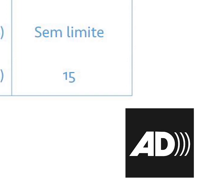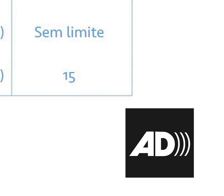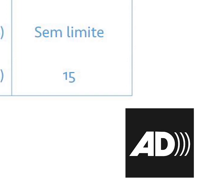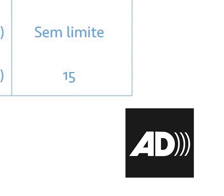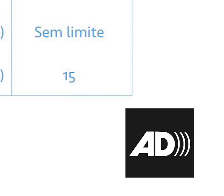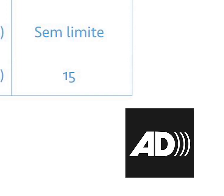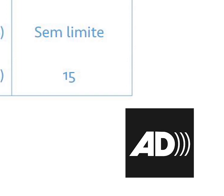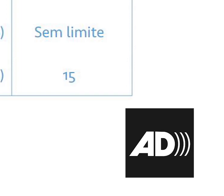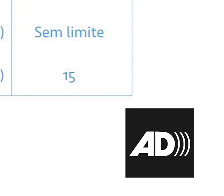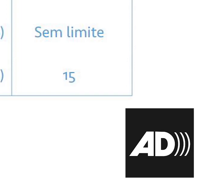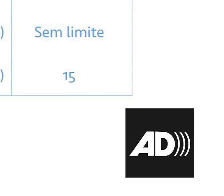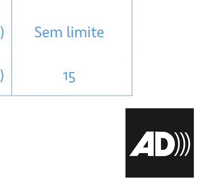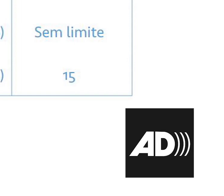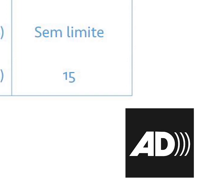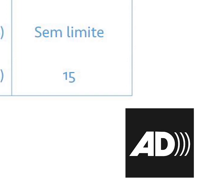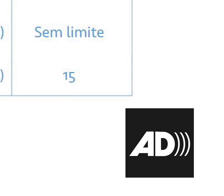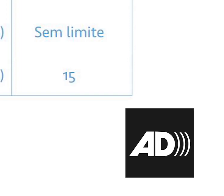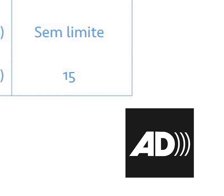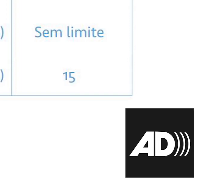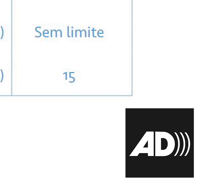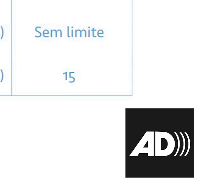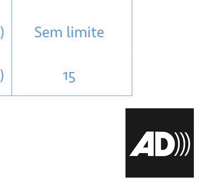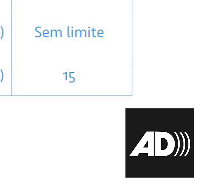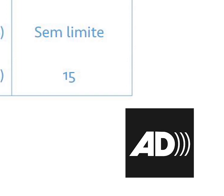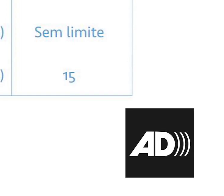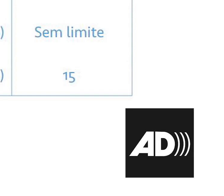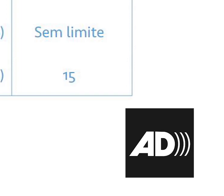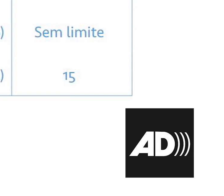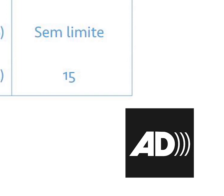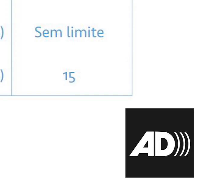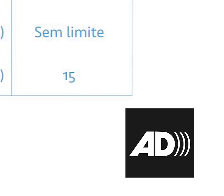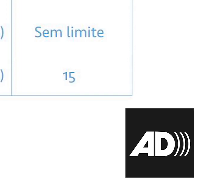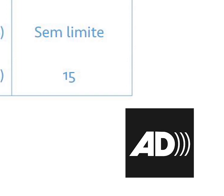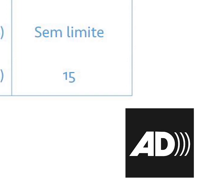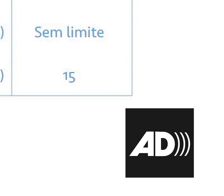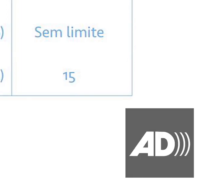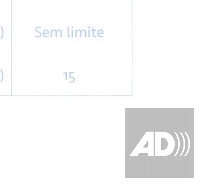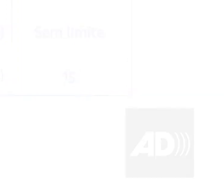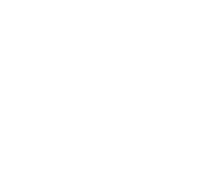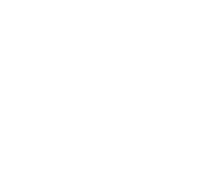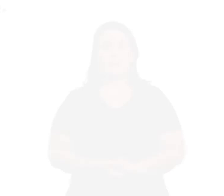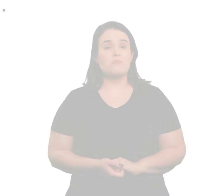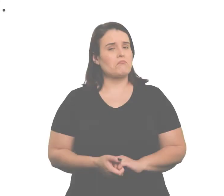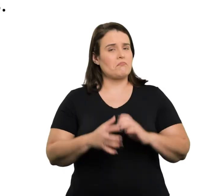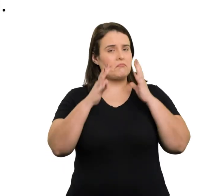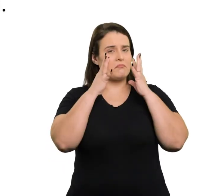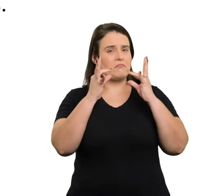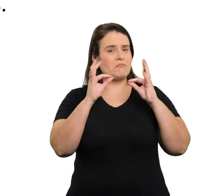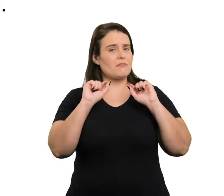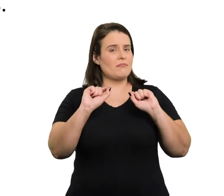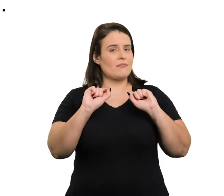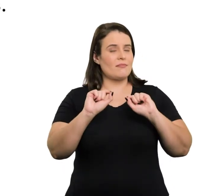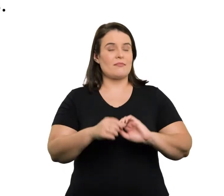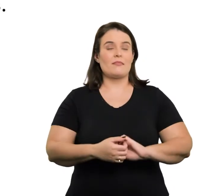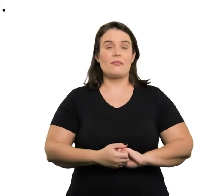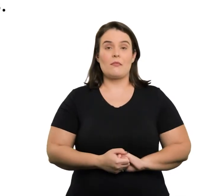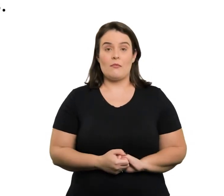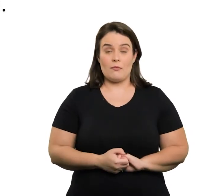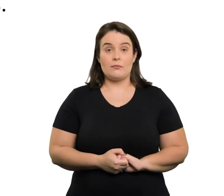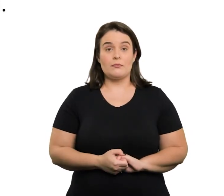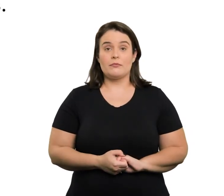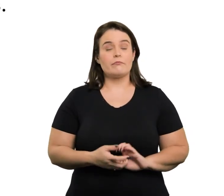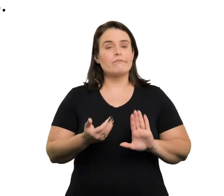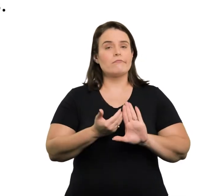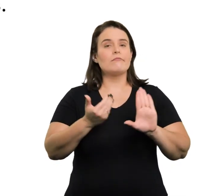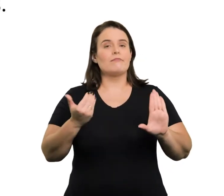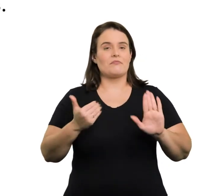8,33%. Neste caso, são permitidos no máximo 15 segmentos de rampa. Note-se que